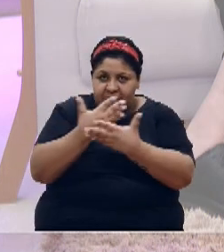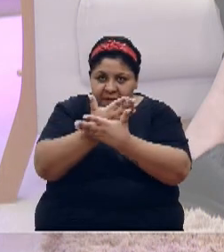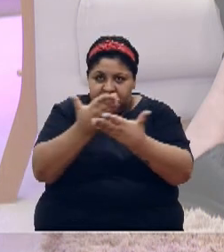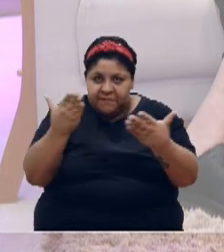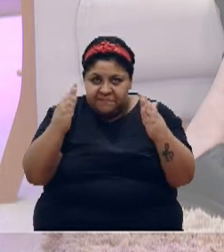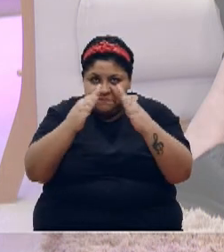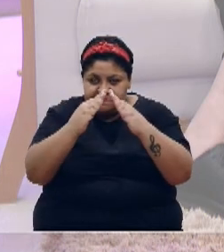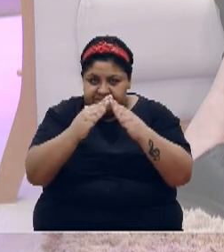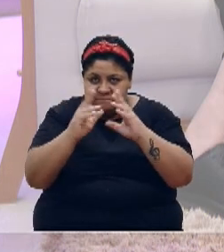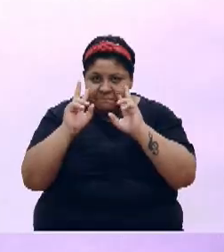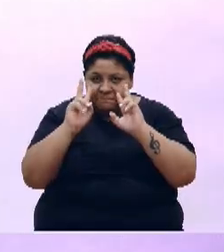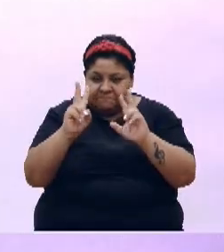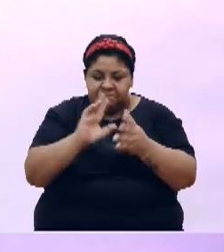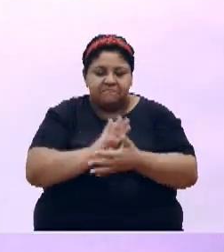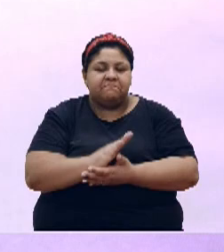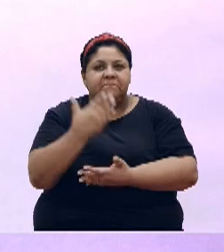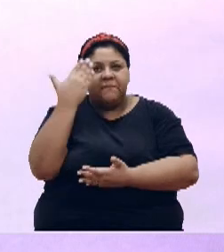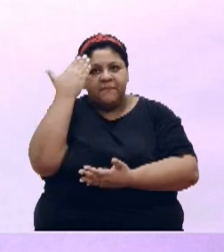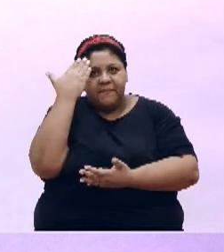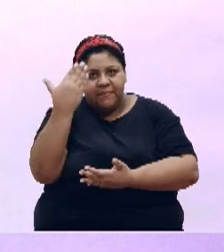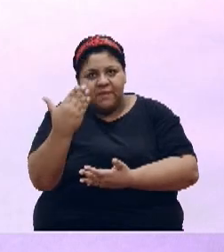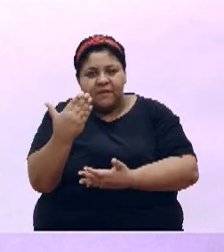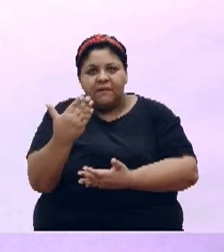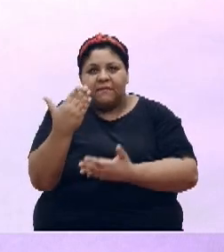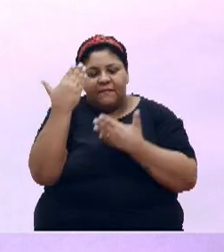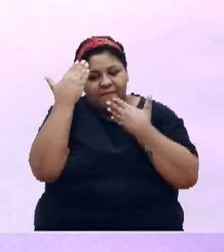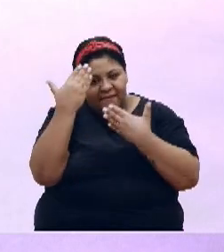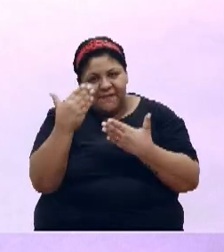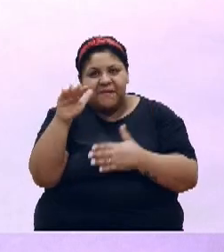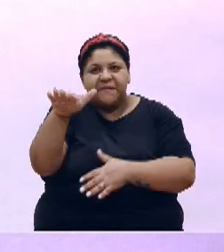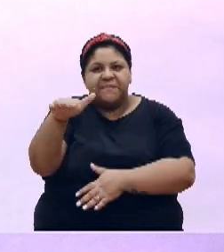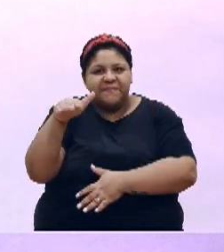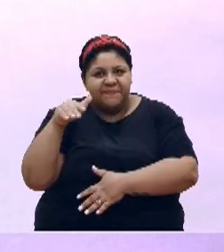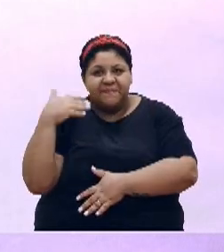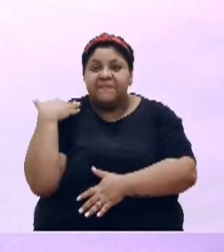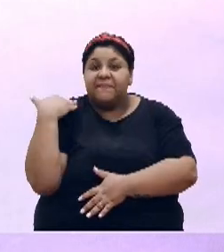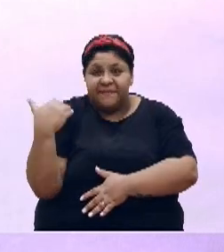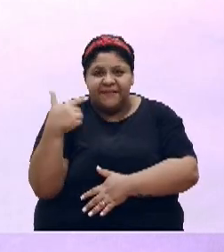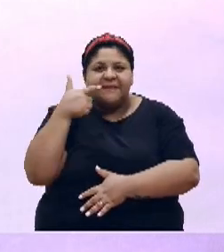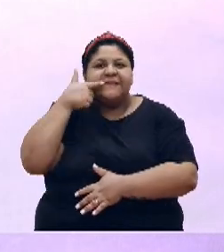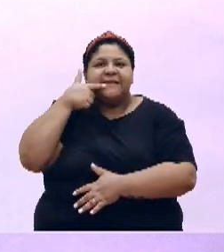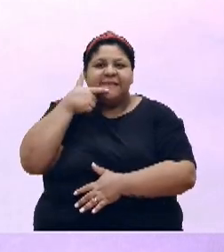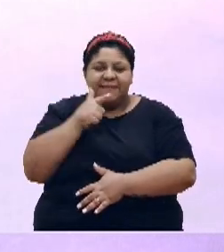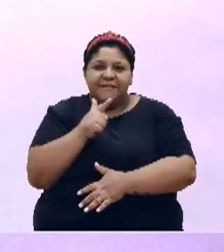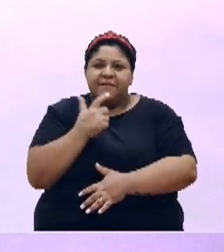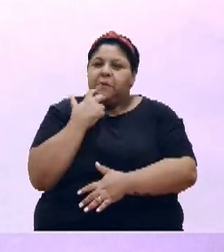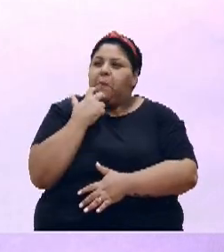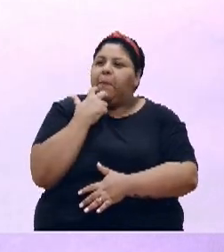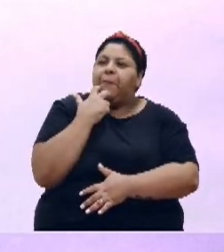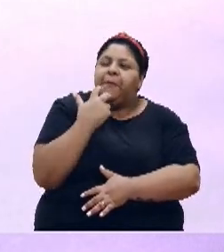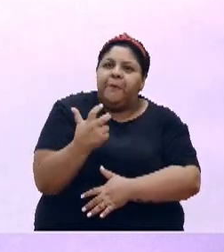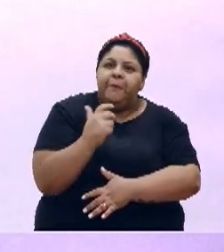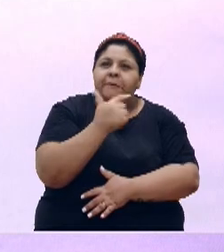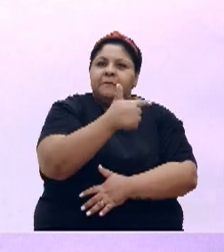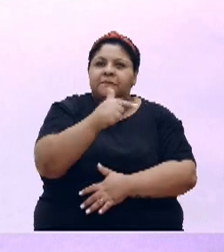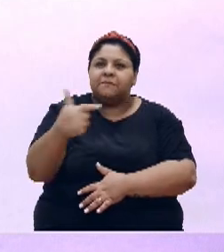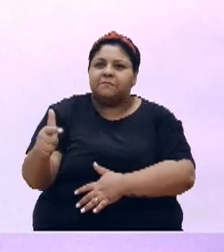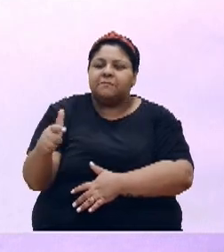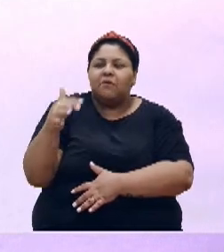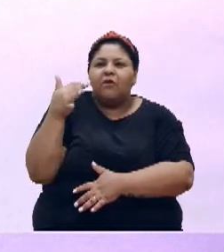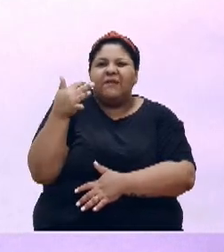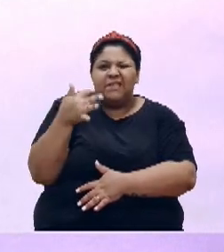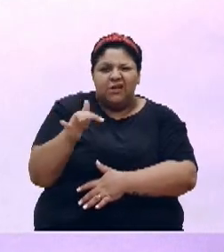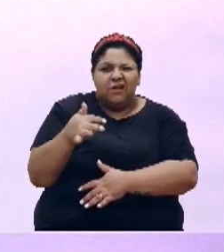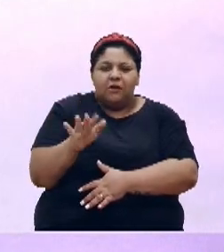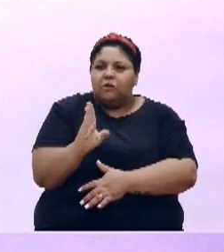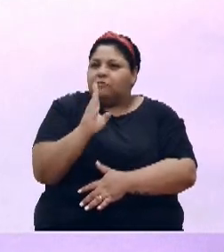pouquinho. Obrigada, Cris. Primeiro, obrigada por me convidar, né, para conseguir dar voz para tantas outras dores silenciosas